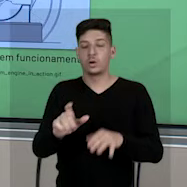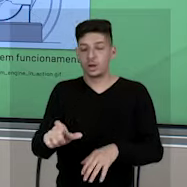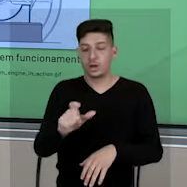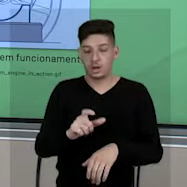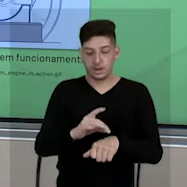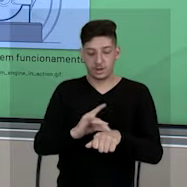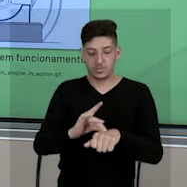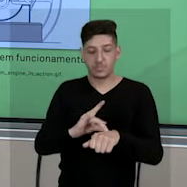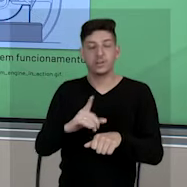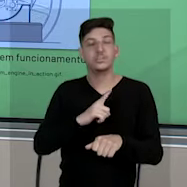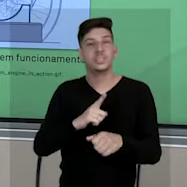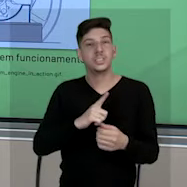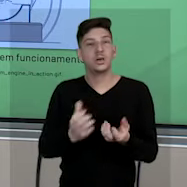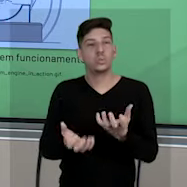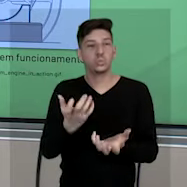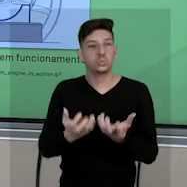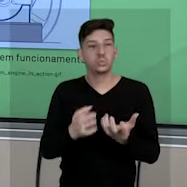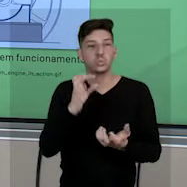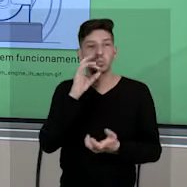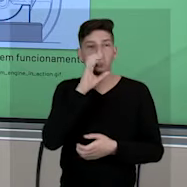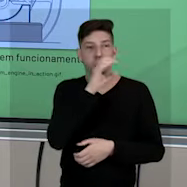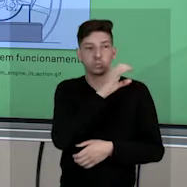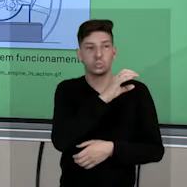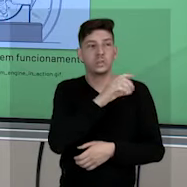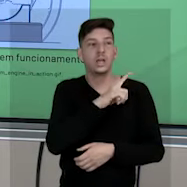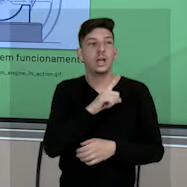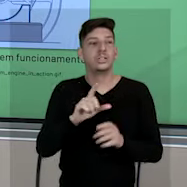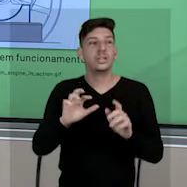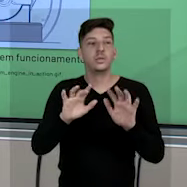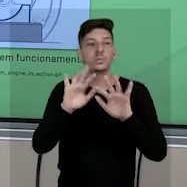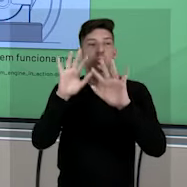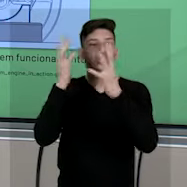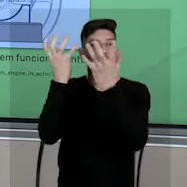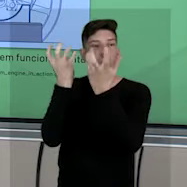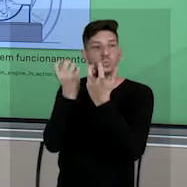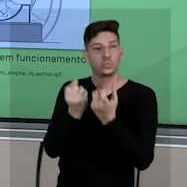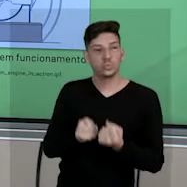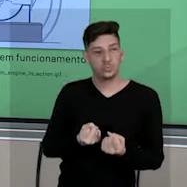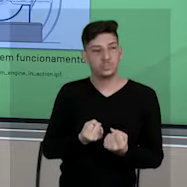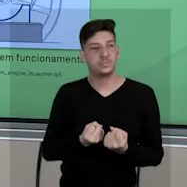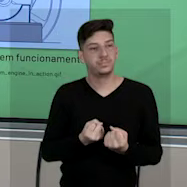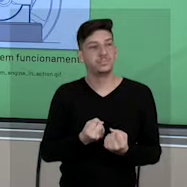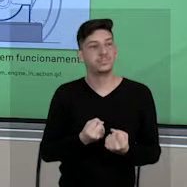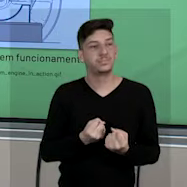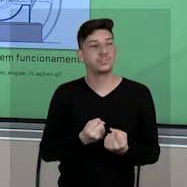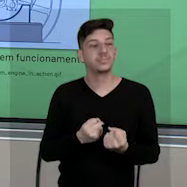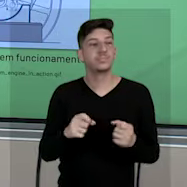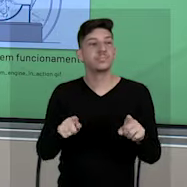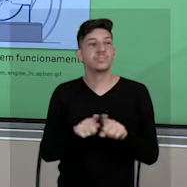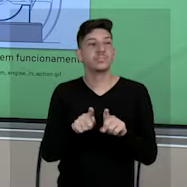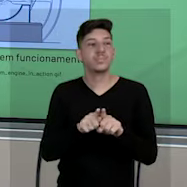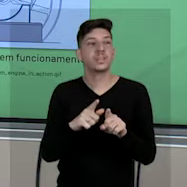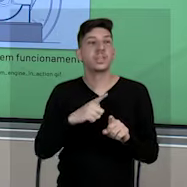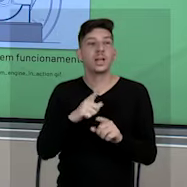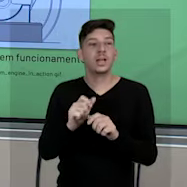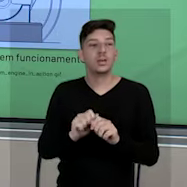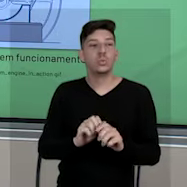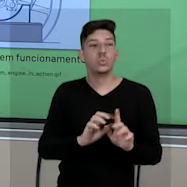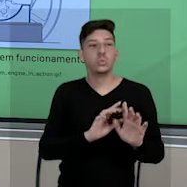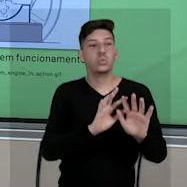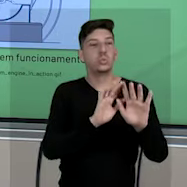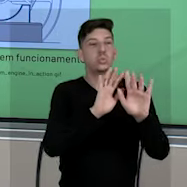calor e aí você vai receber ali, no caso aqui, o vapor, né? Aquecido já. E você vai ter uma parte que vai estar